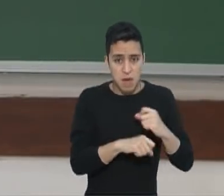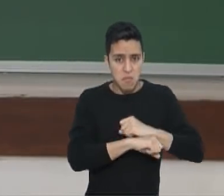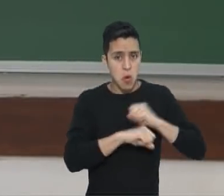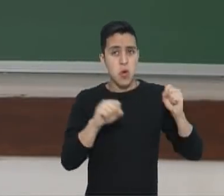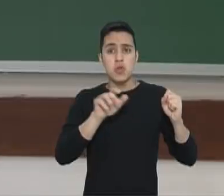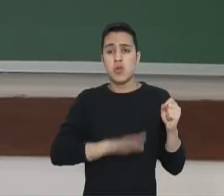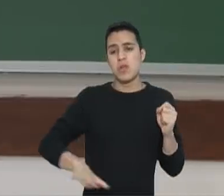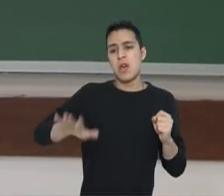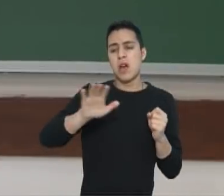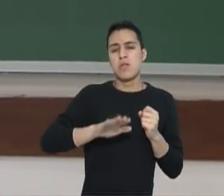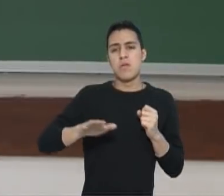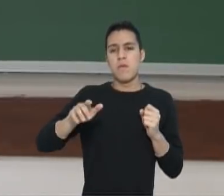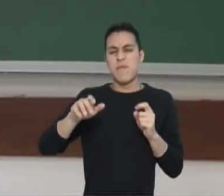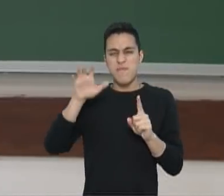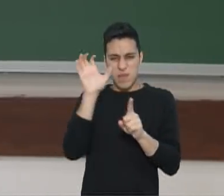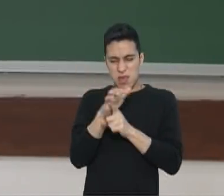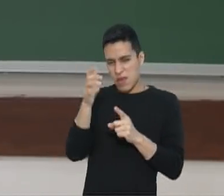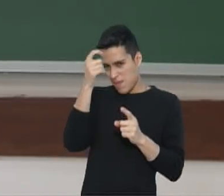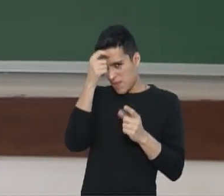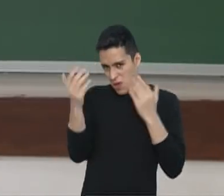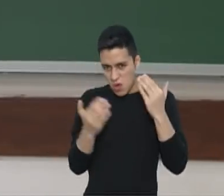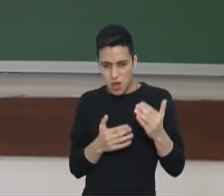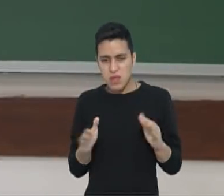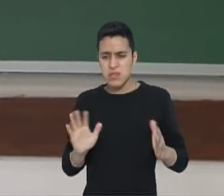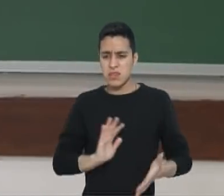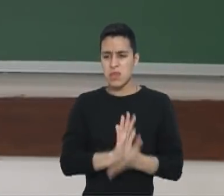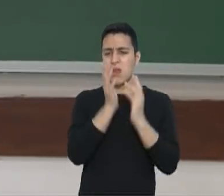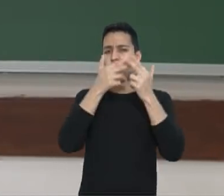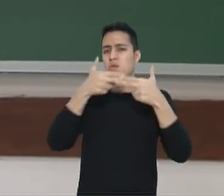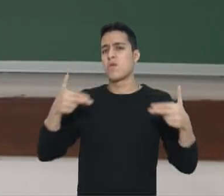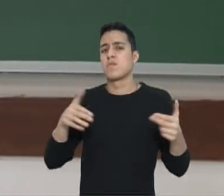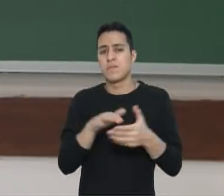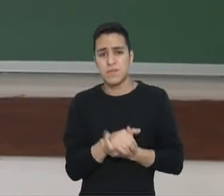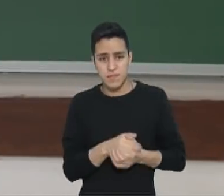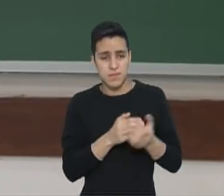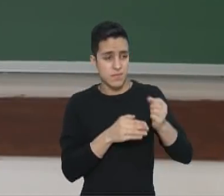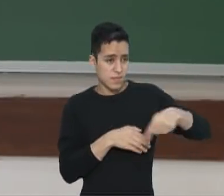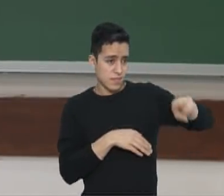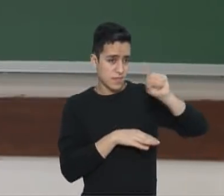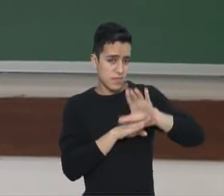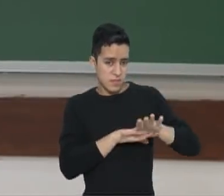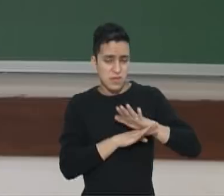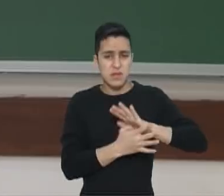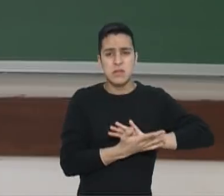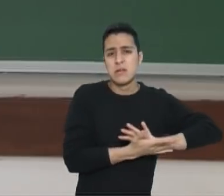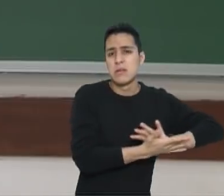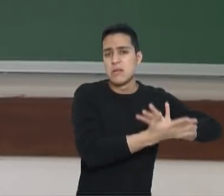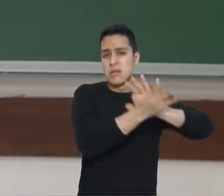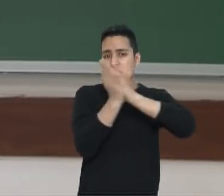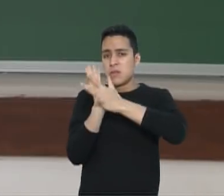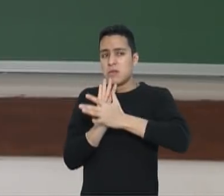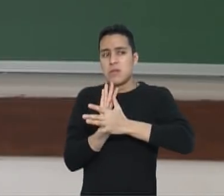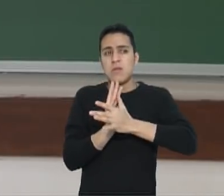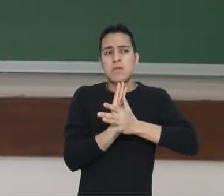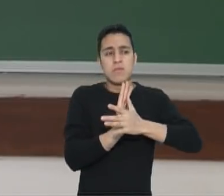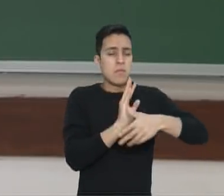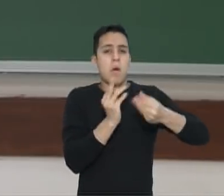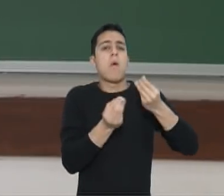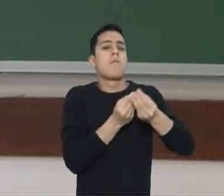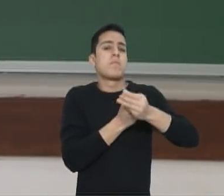um impacto psicológico, a destruição material e, no filme, a destruição do próprio tecido